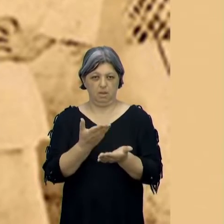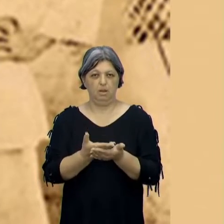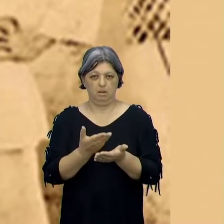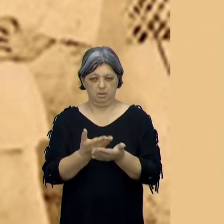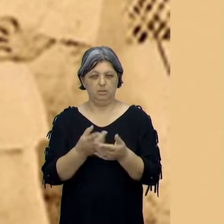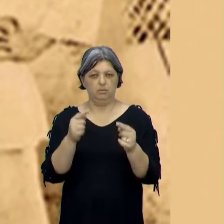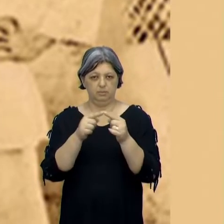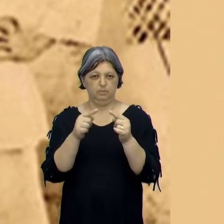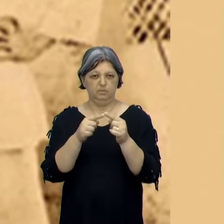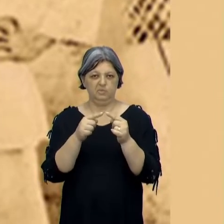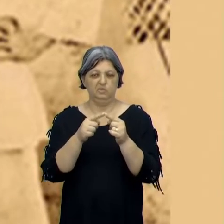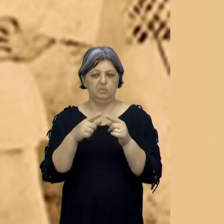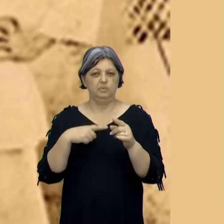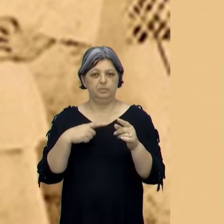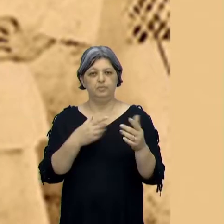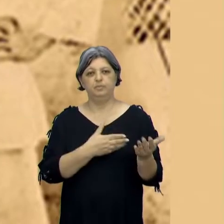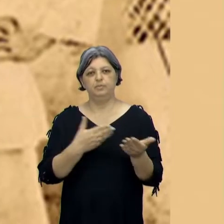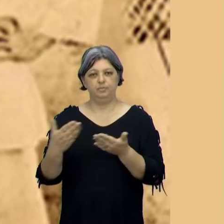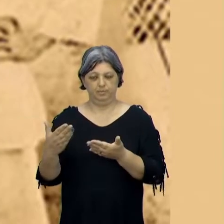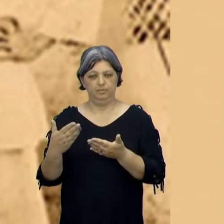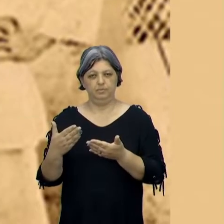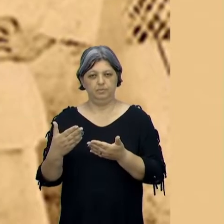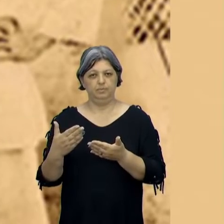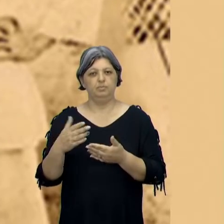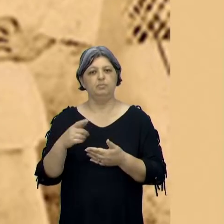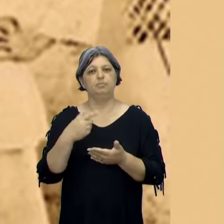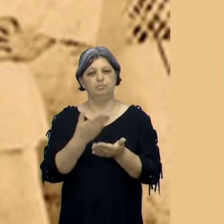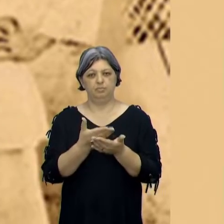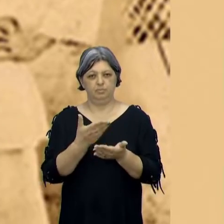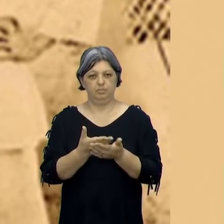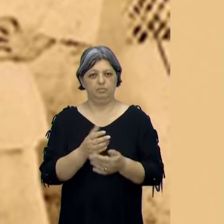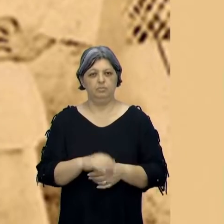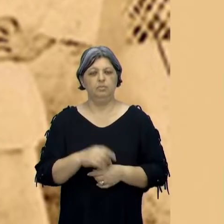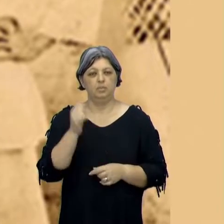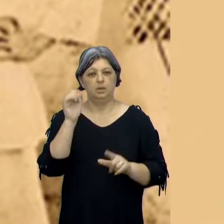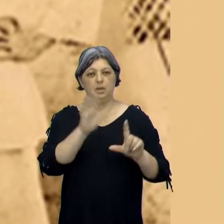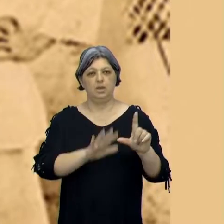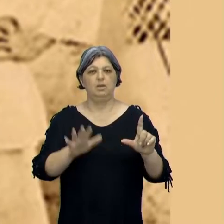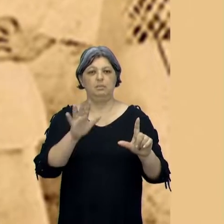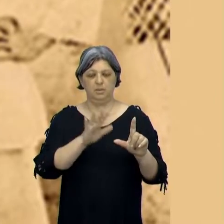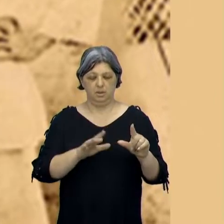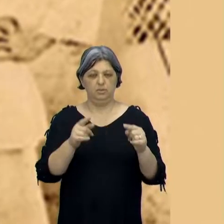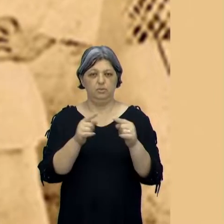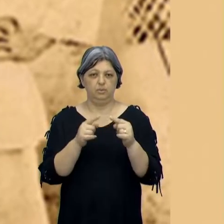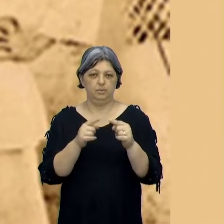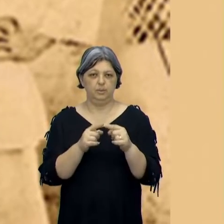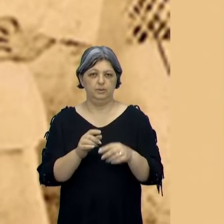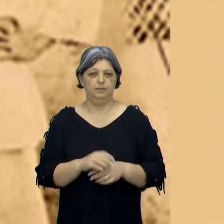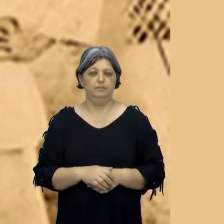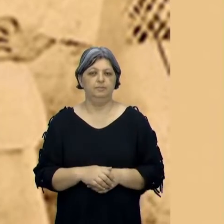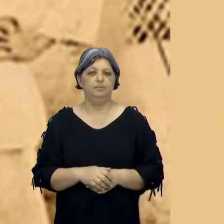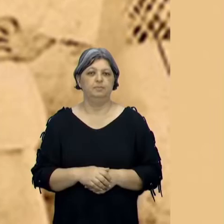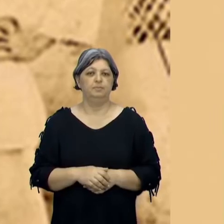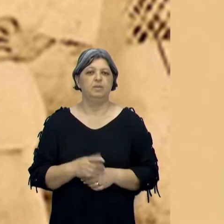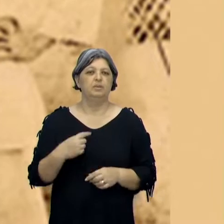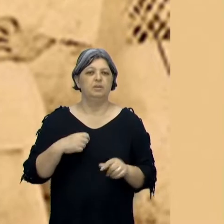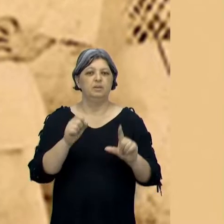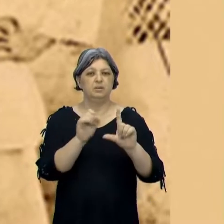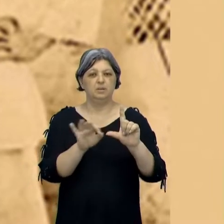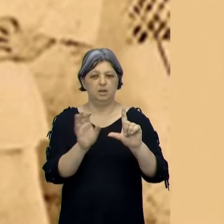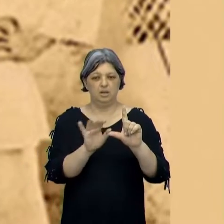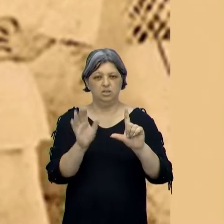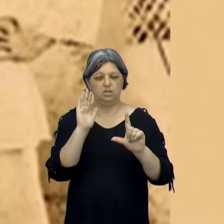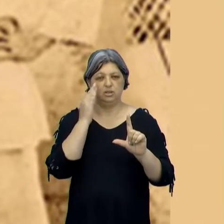na própria apresentação que vai ser mostrada aí para vocês durante a aula. Essa imagem ela faz parte, eu fiz até uma legenda para a